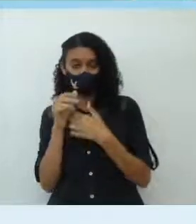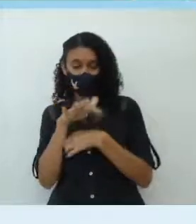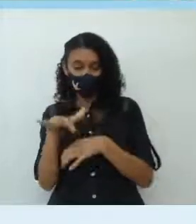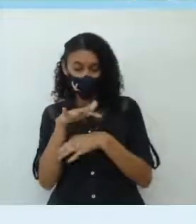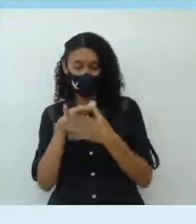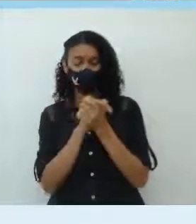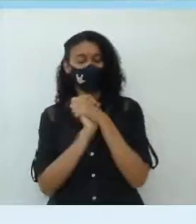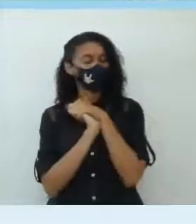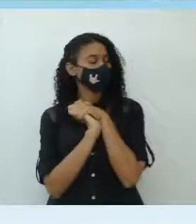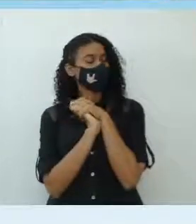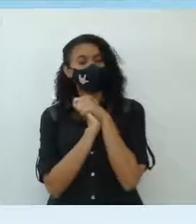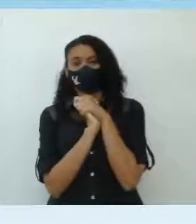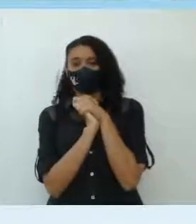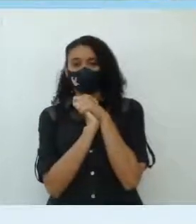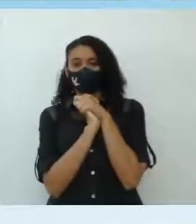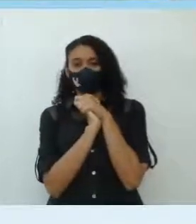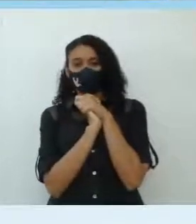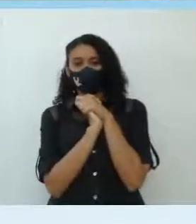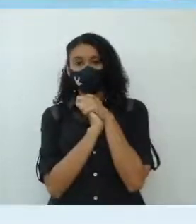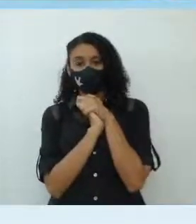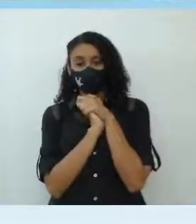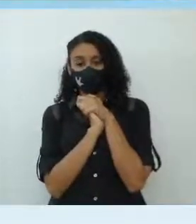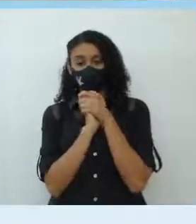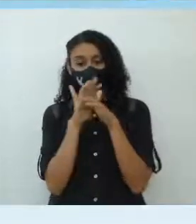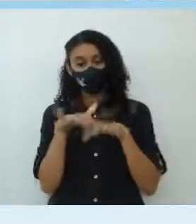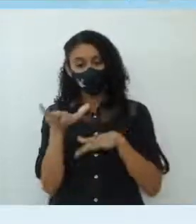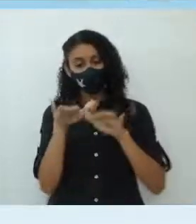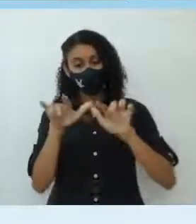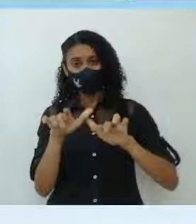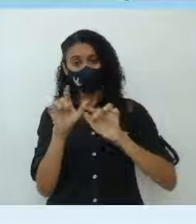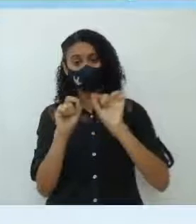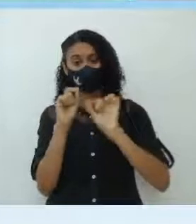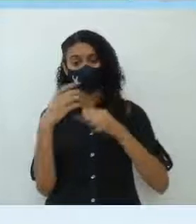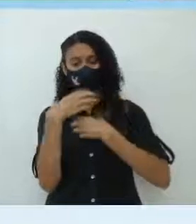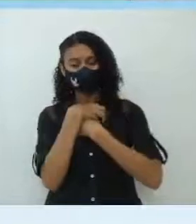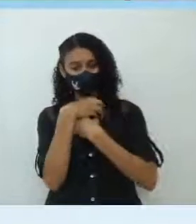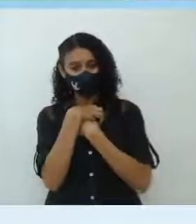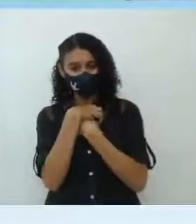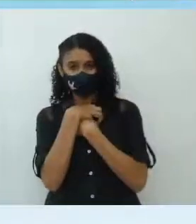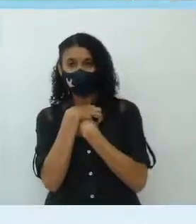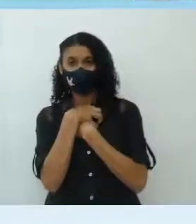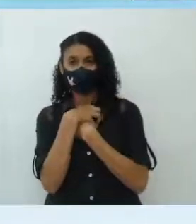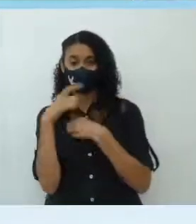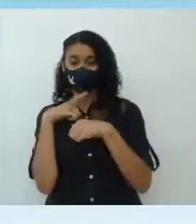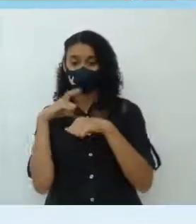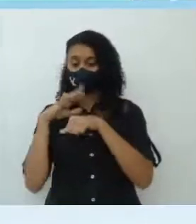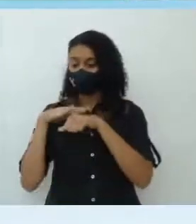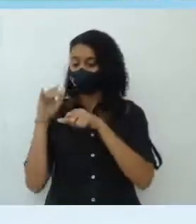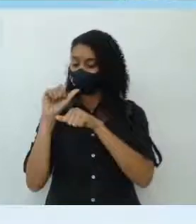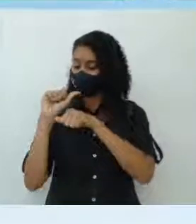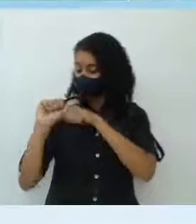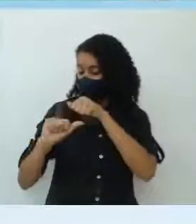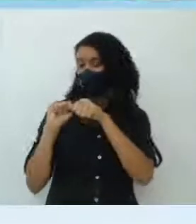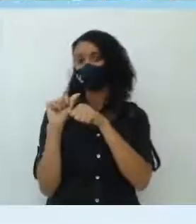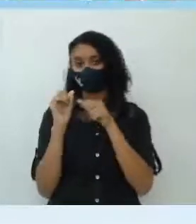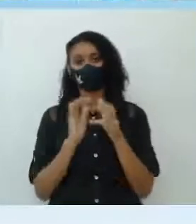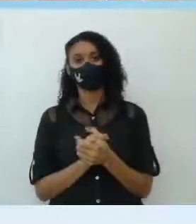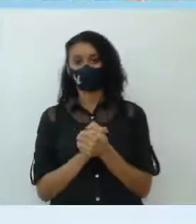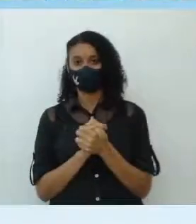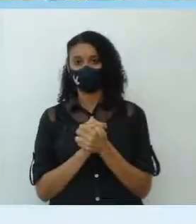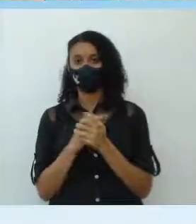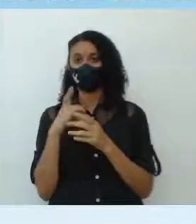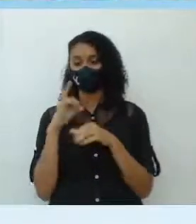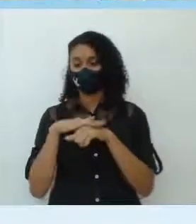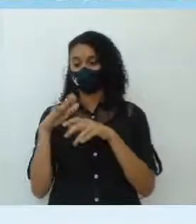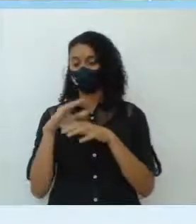espaço, olhando esse volume ocupado por esse material, eu vou ter a sensação de que ali tem mais átomos, de que ali automaticamente tem